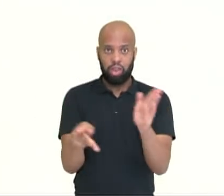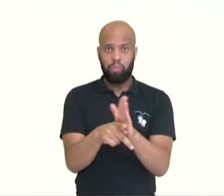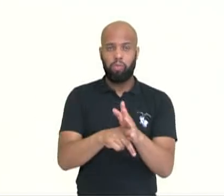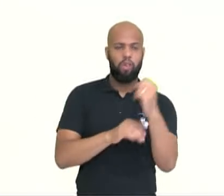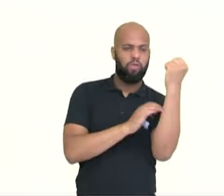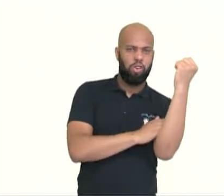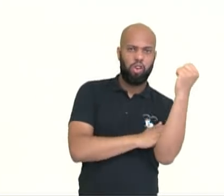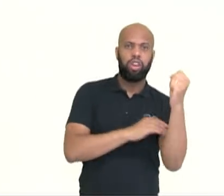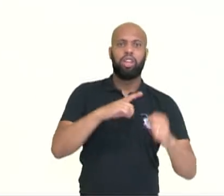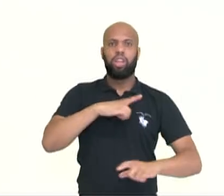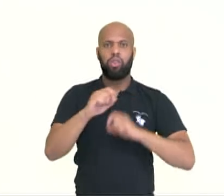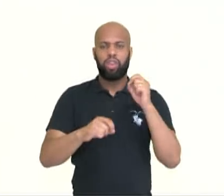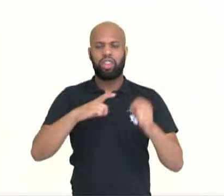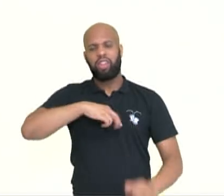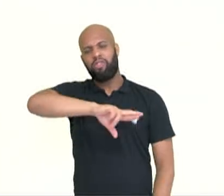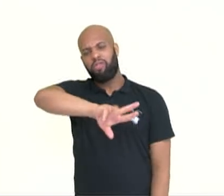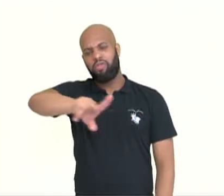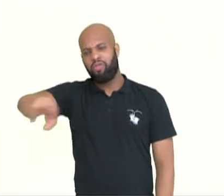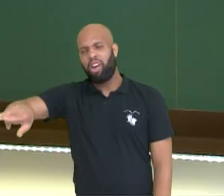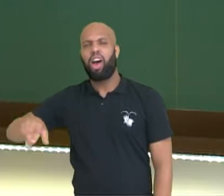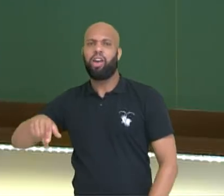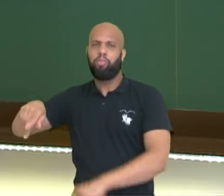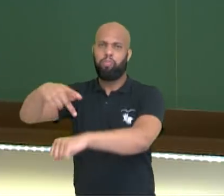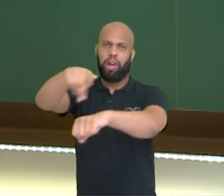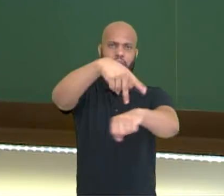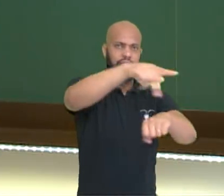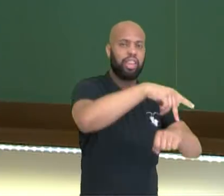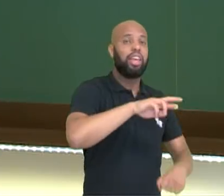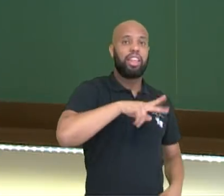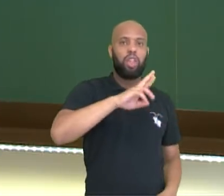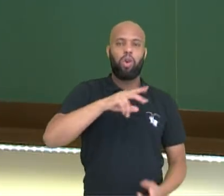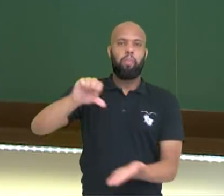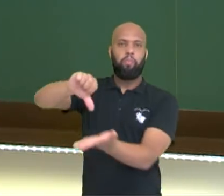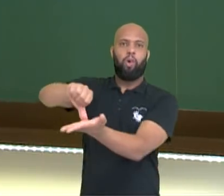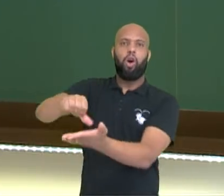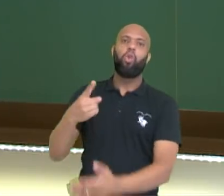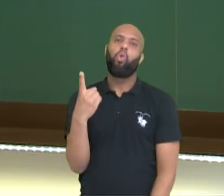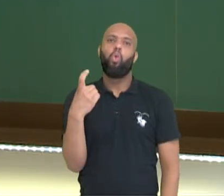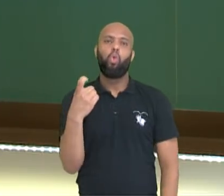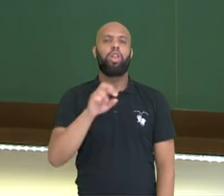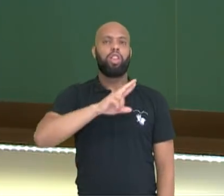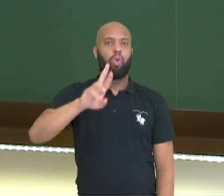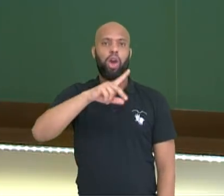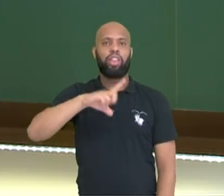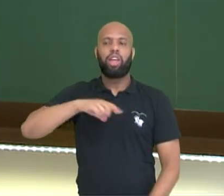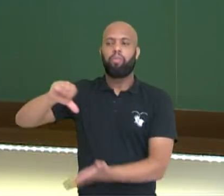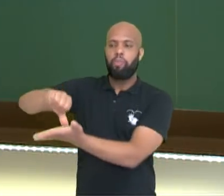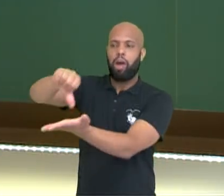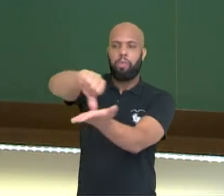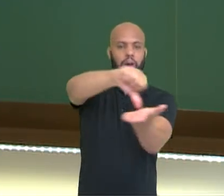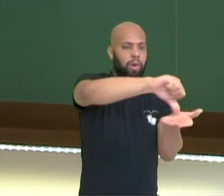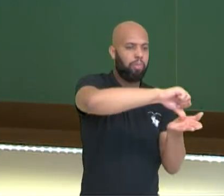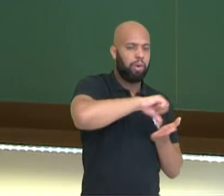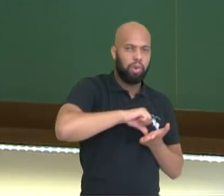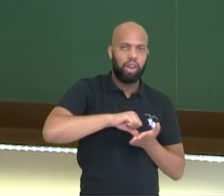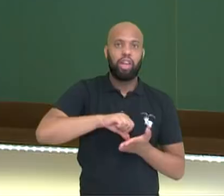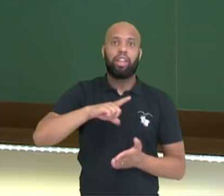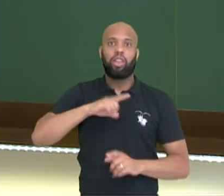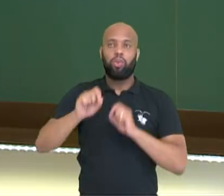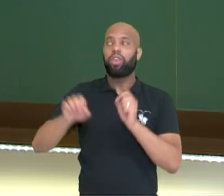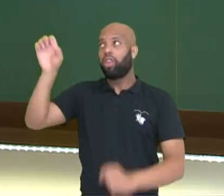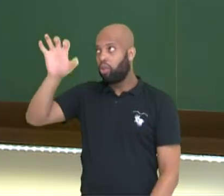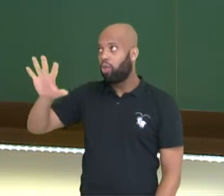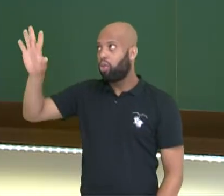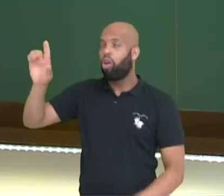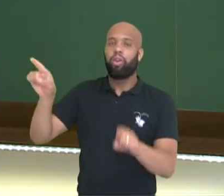ordem multipolar. Então nós não temos mais um polo, nós temos vários polos. Nós podemos destacar União